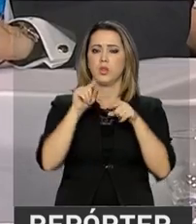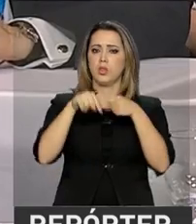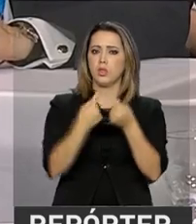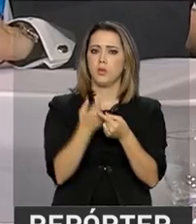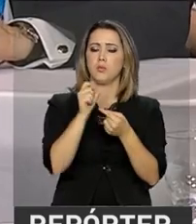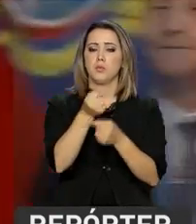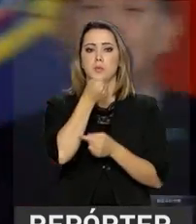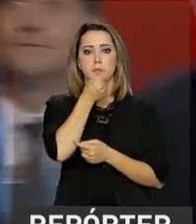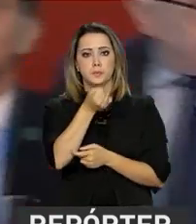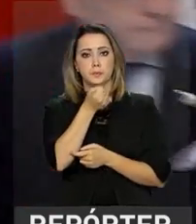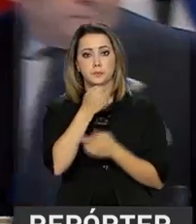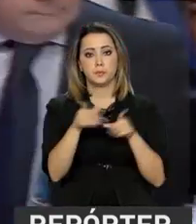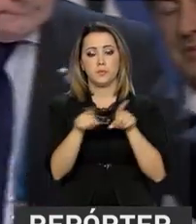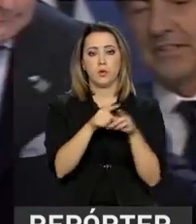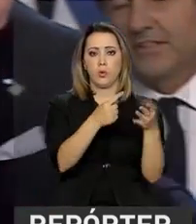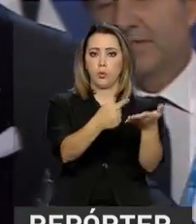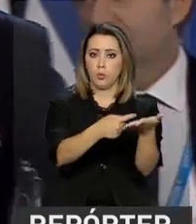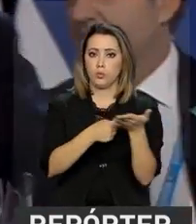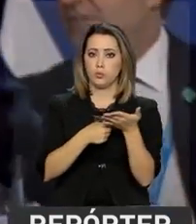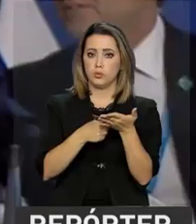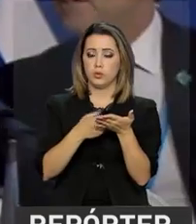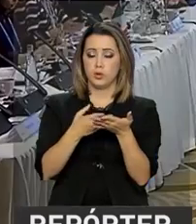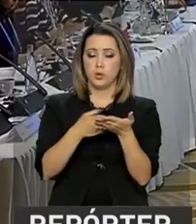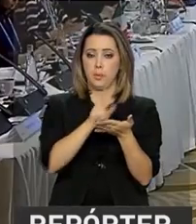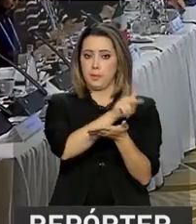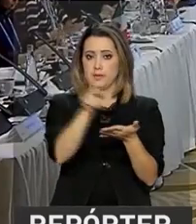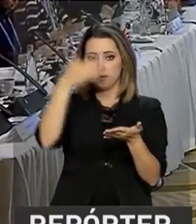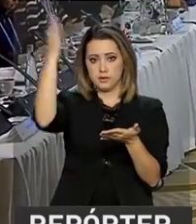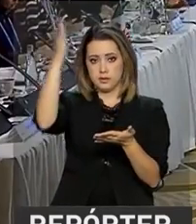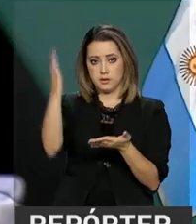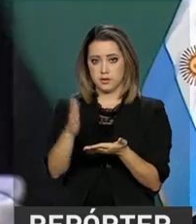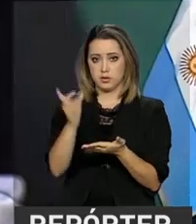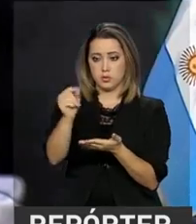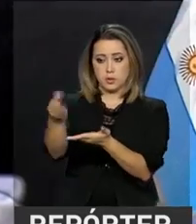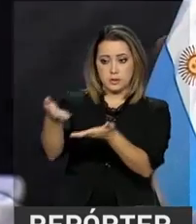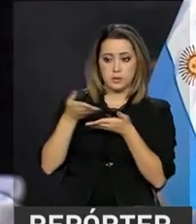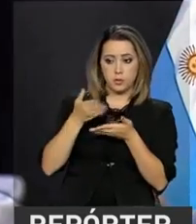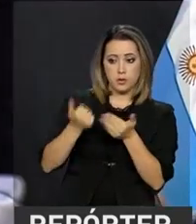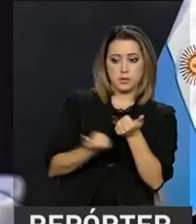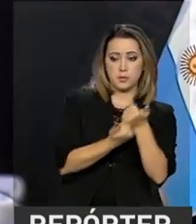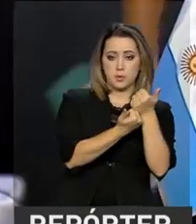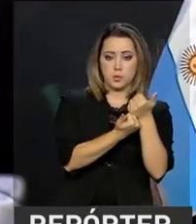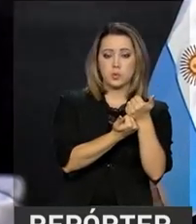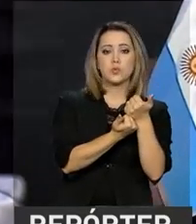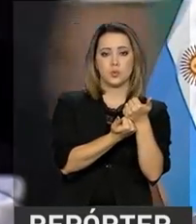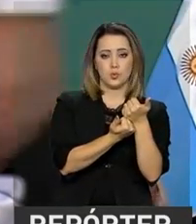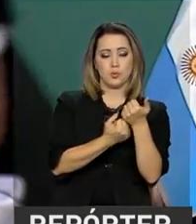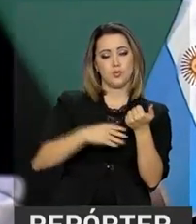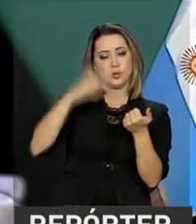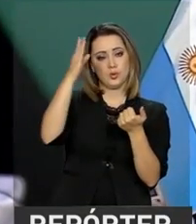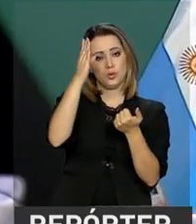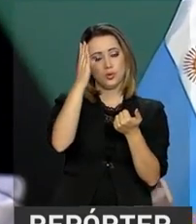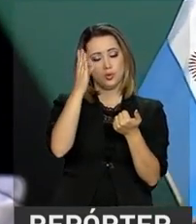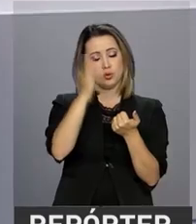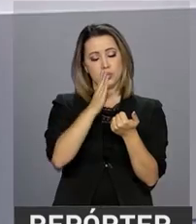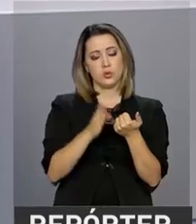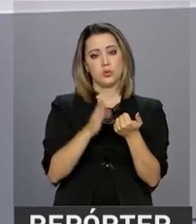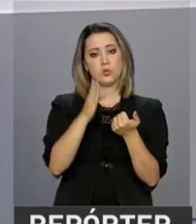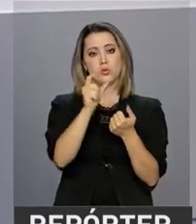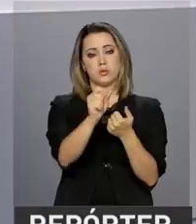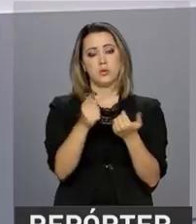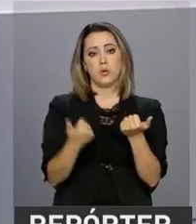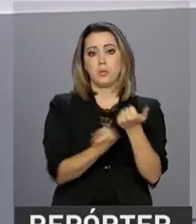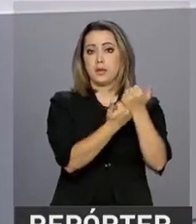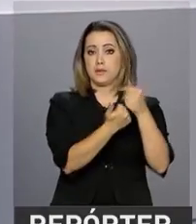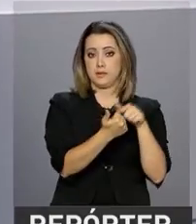final, Temer recebeu do argentino Maurício Macri a presidência temporária do bloco pelos próximos